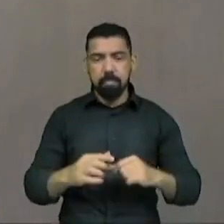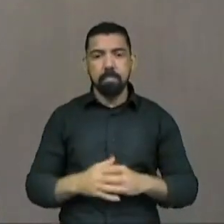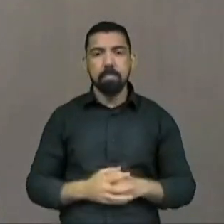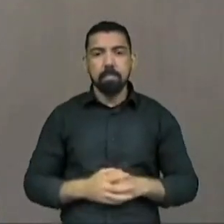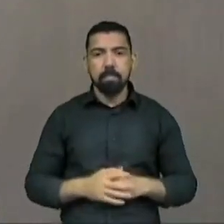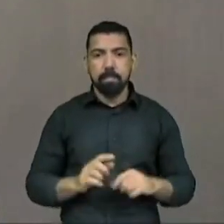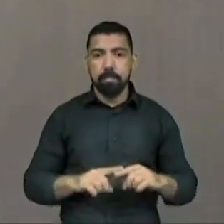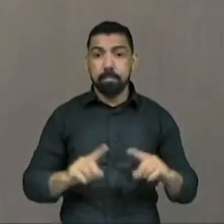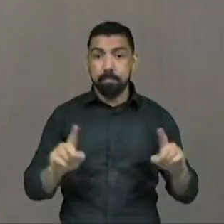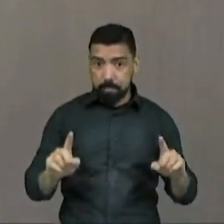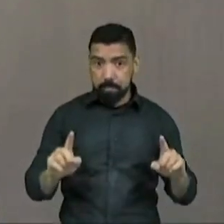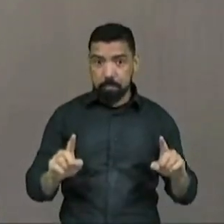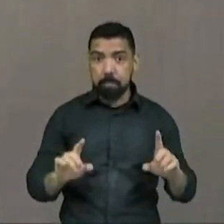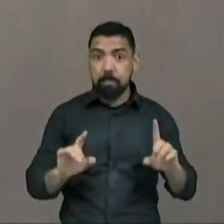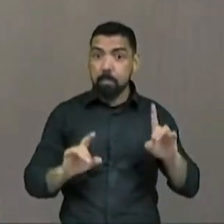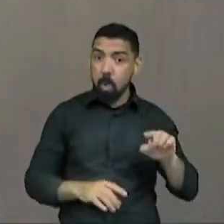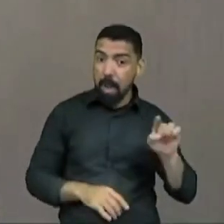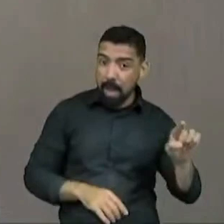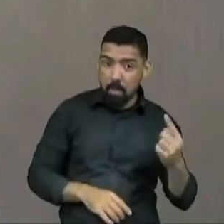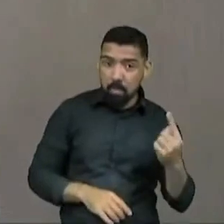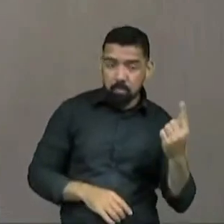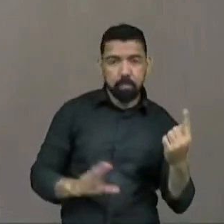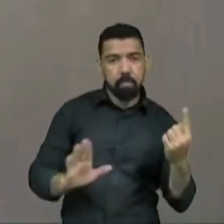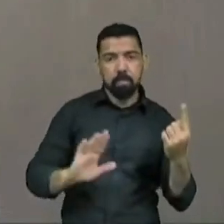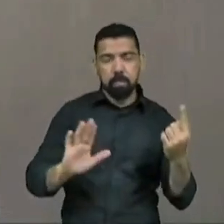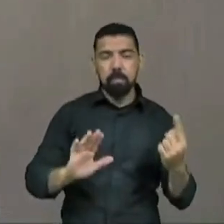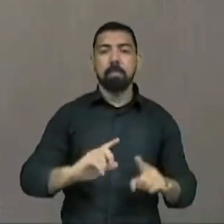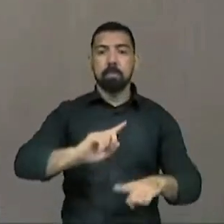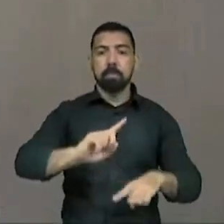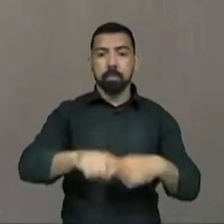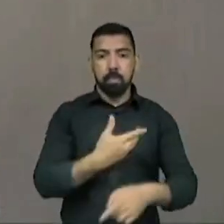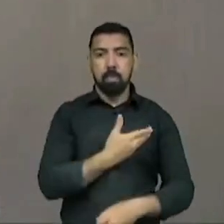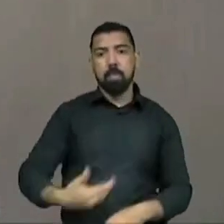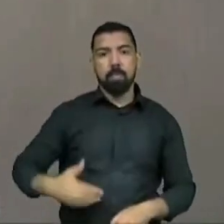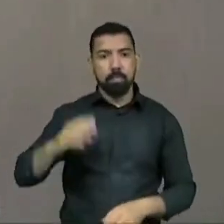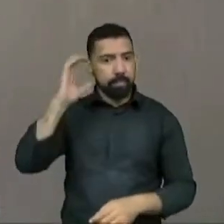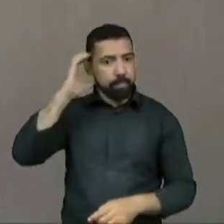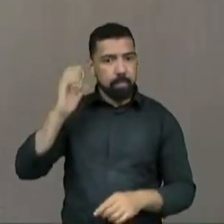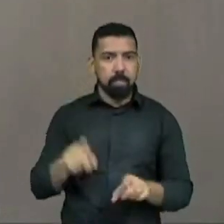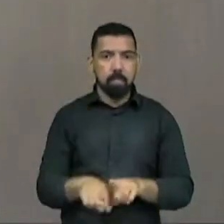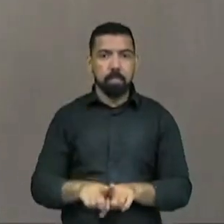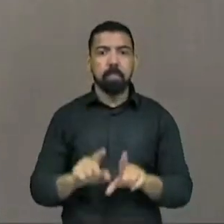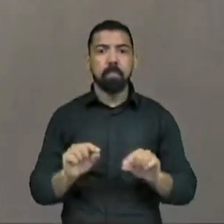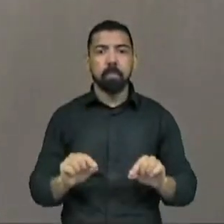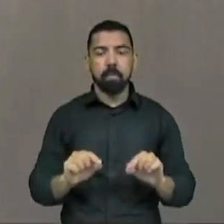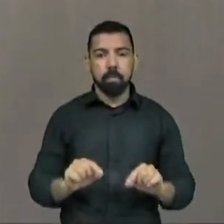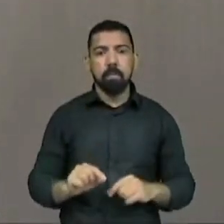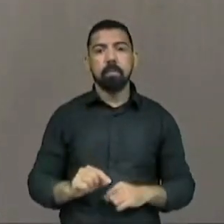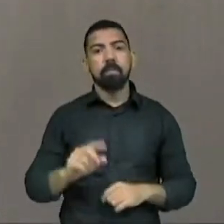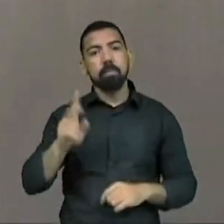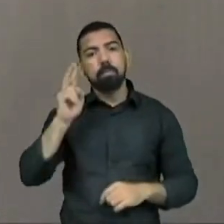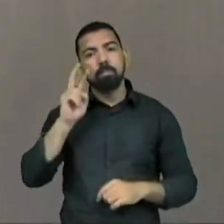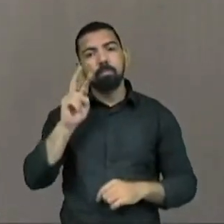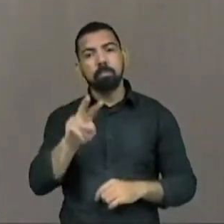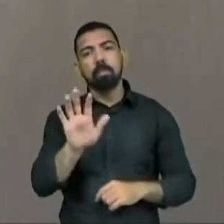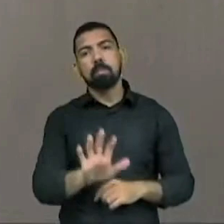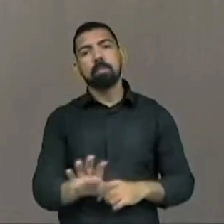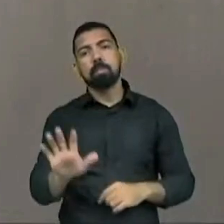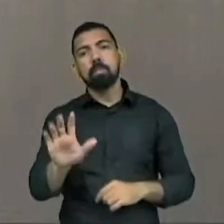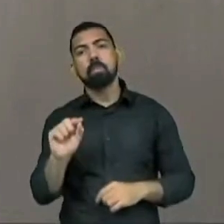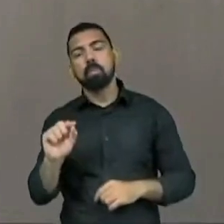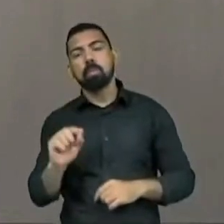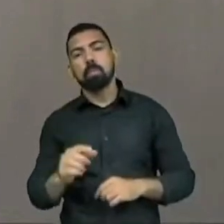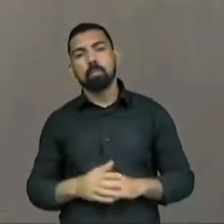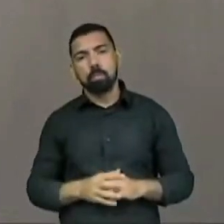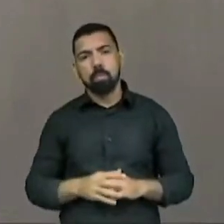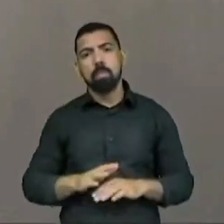Mas não ficou só na Zona Norte. O governador Cid Gomes, deputado Romeu, ele viu a região,